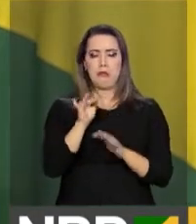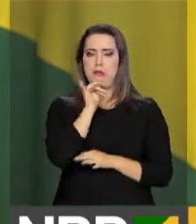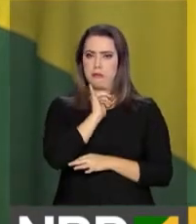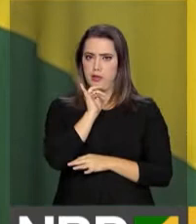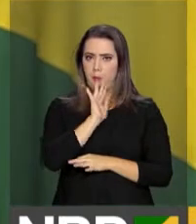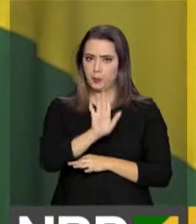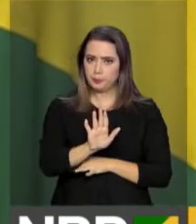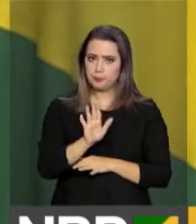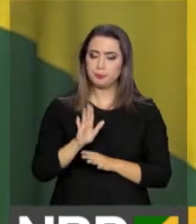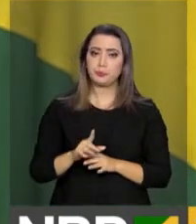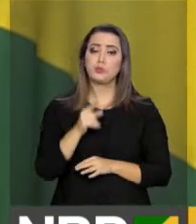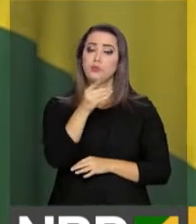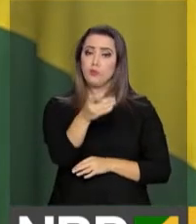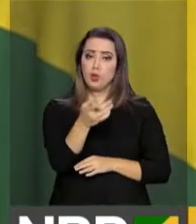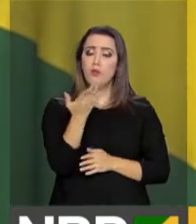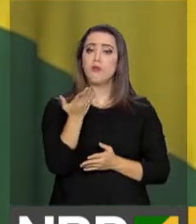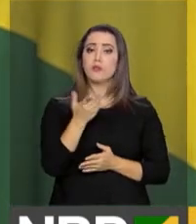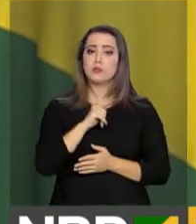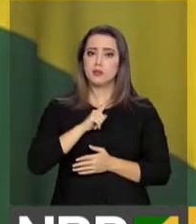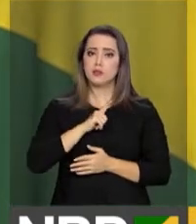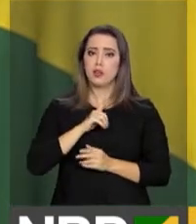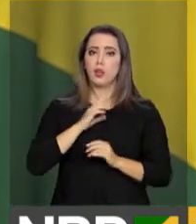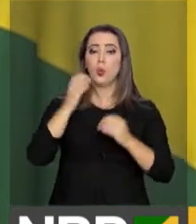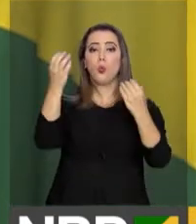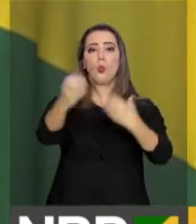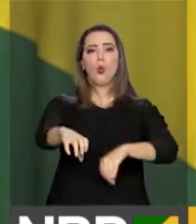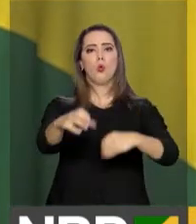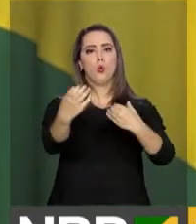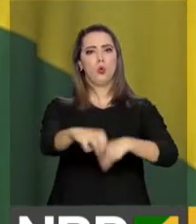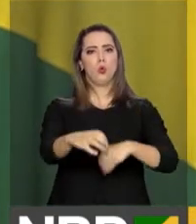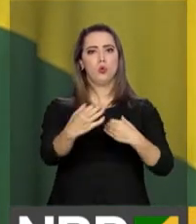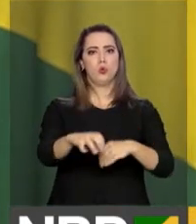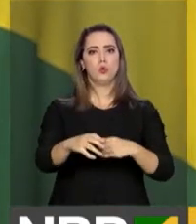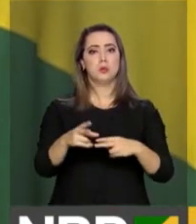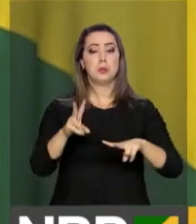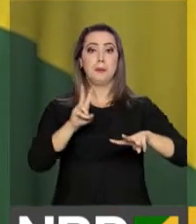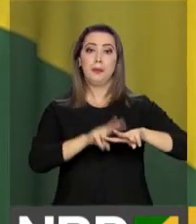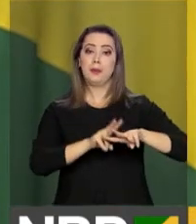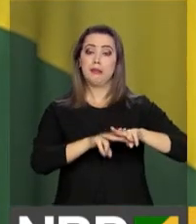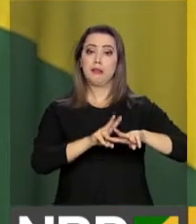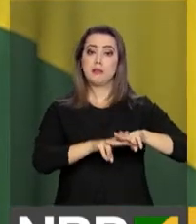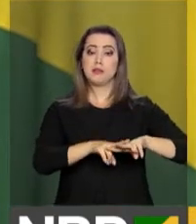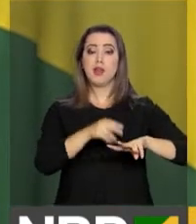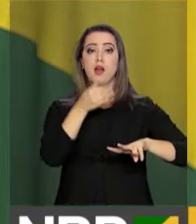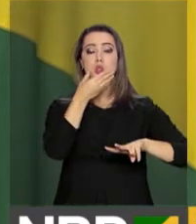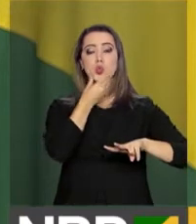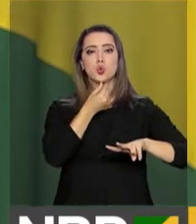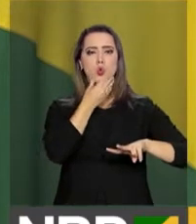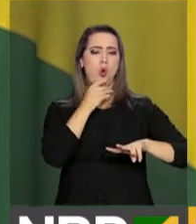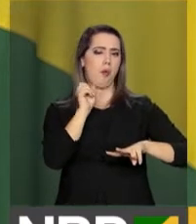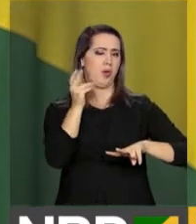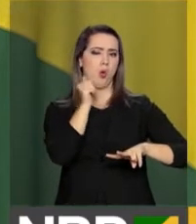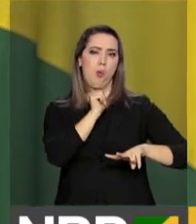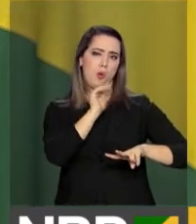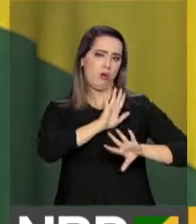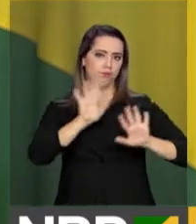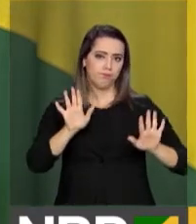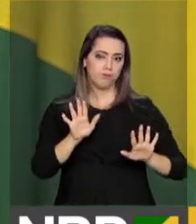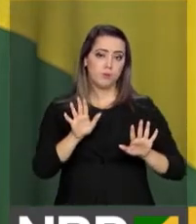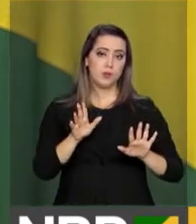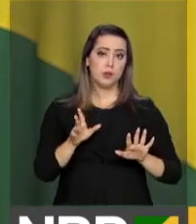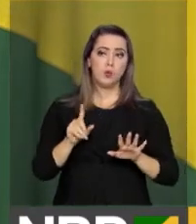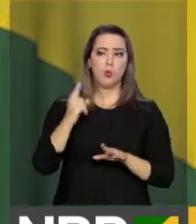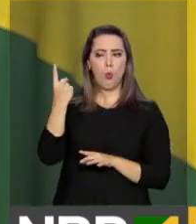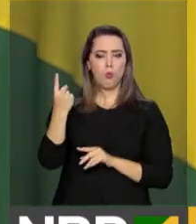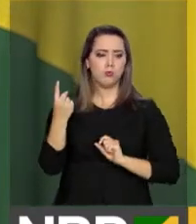claro você tem um concurso para a penitenciária masculina ou pra mim e disser feminina numa